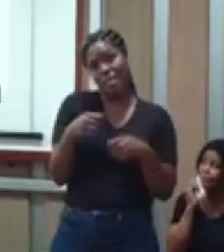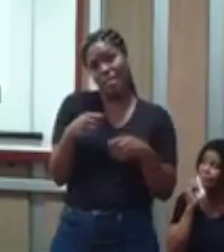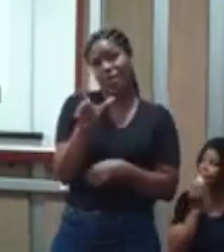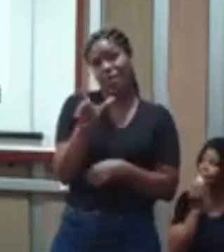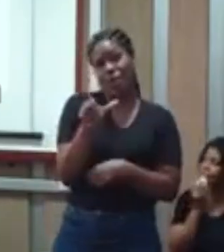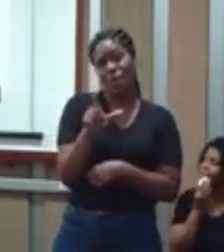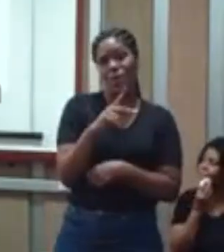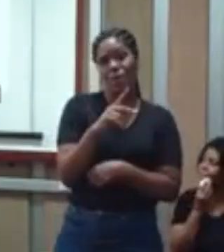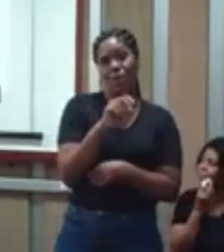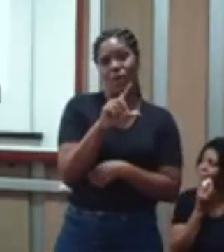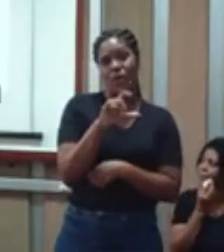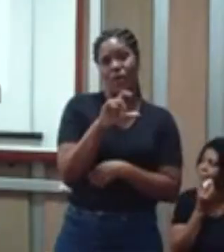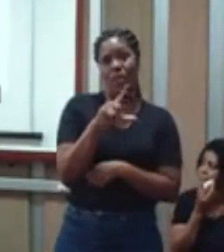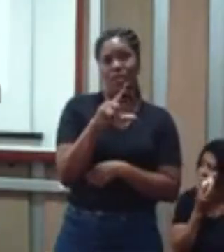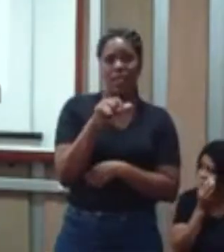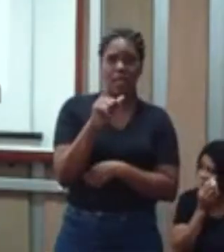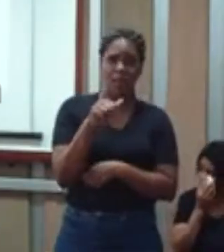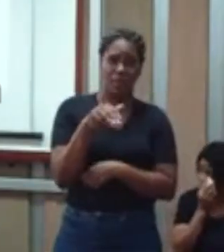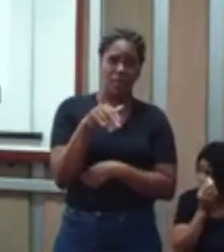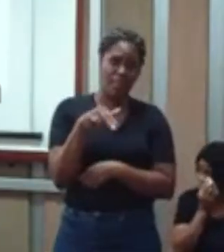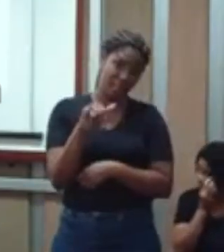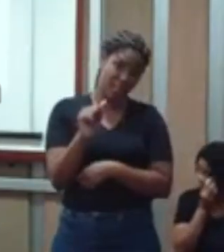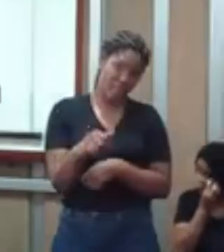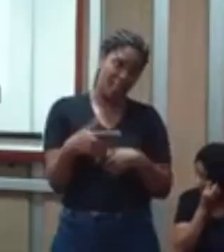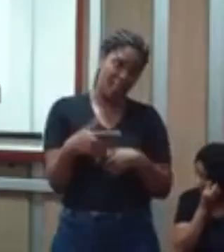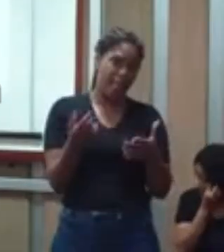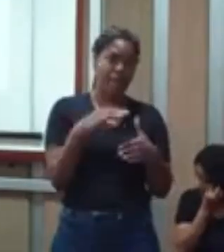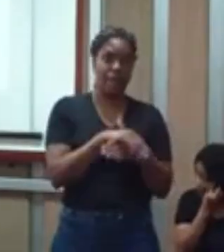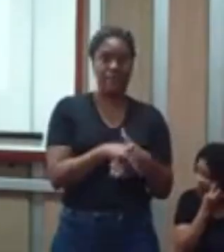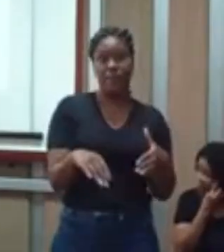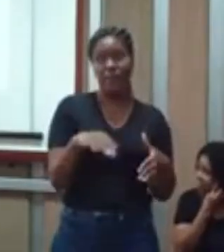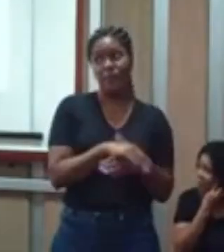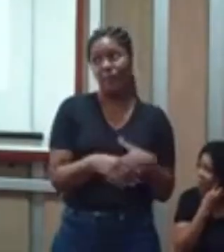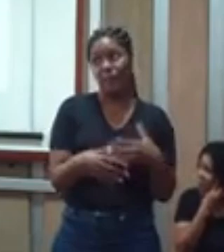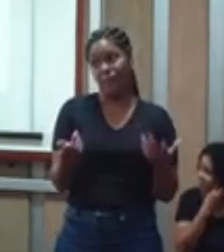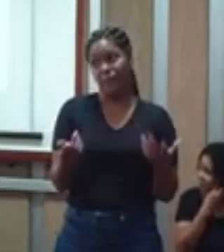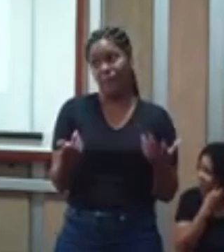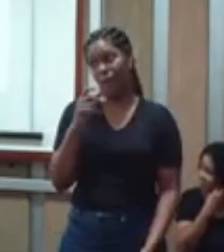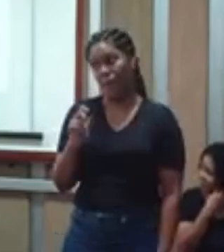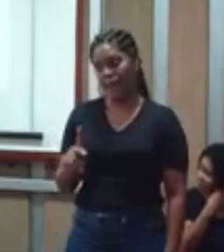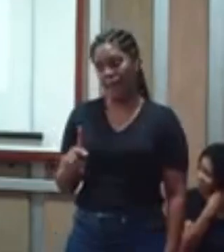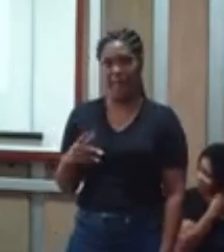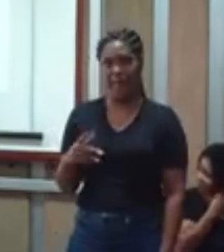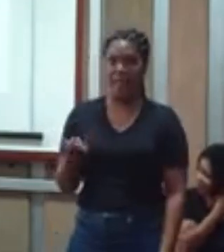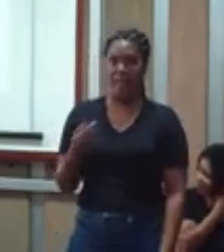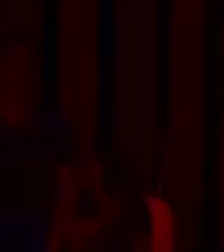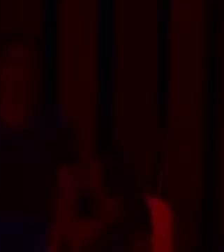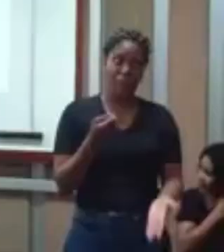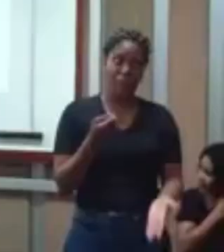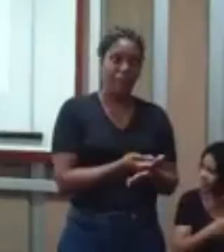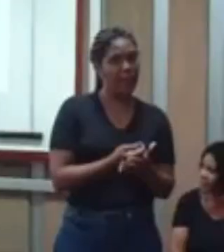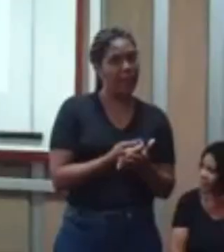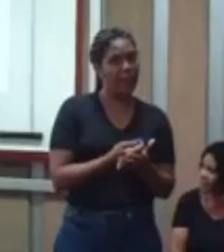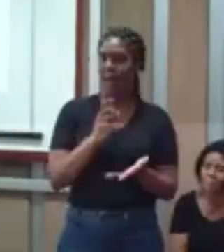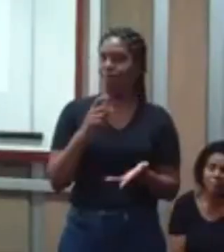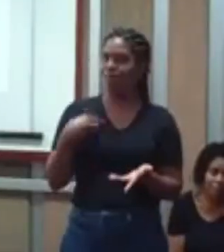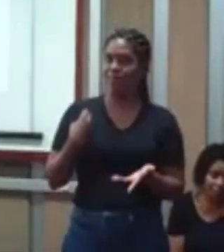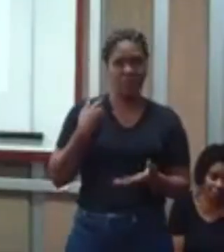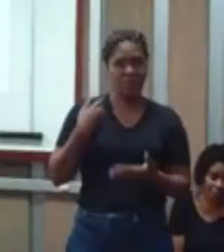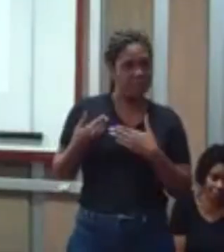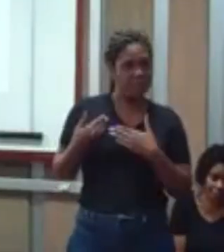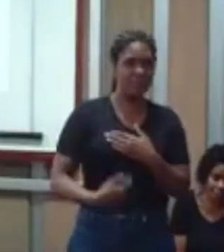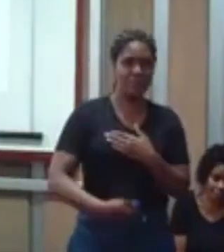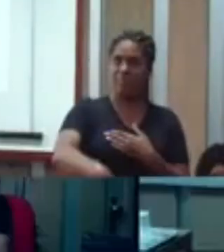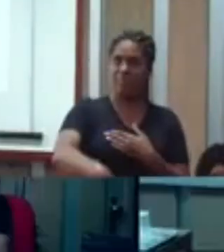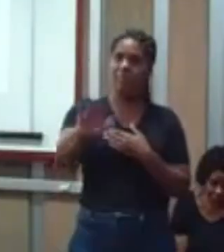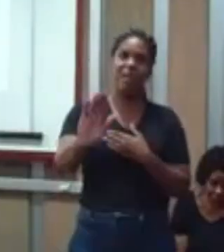que a gente fala para o revisor? Sim, senhor. Então ele disse que era polilaminina, e assim ficou, vou pagar por isso o resto da vida.